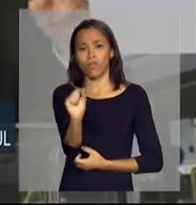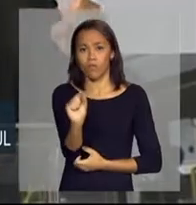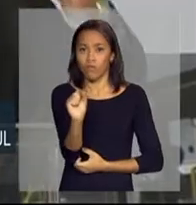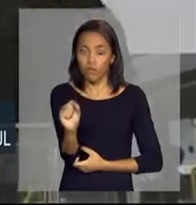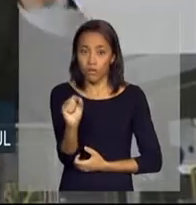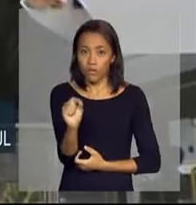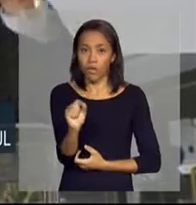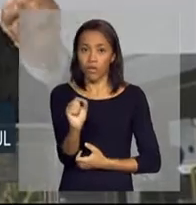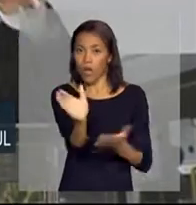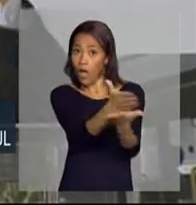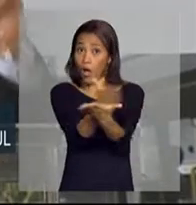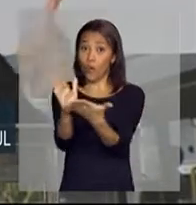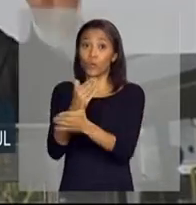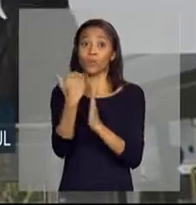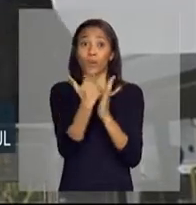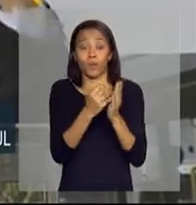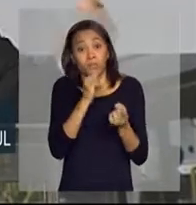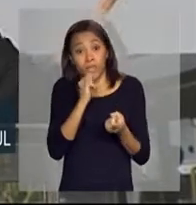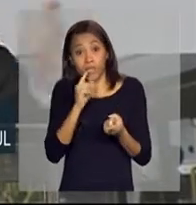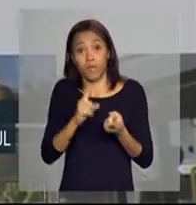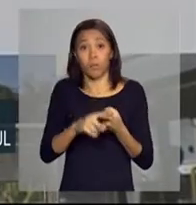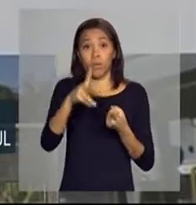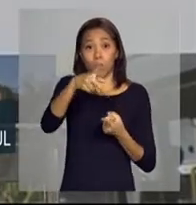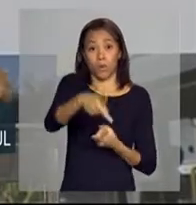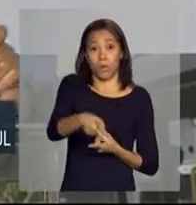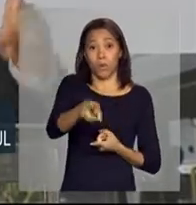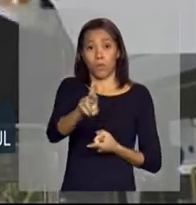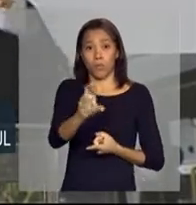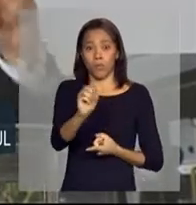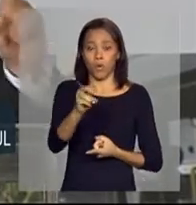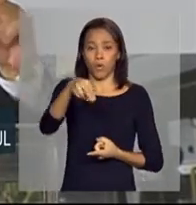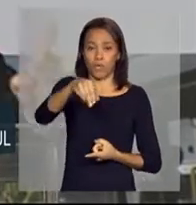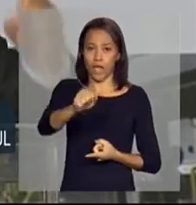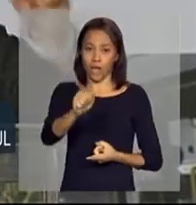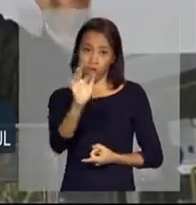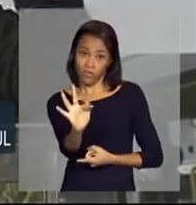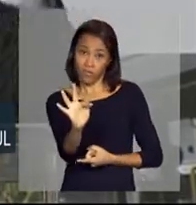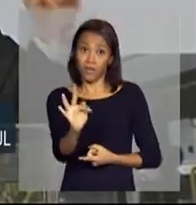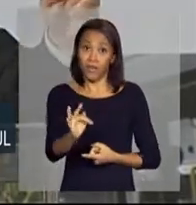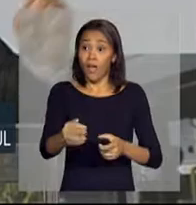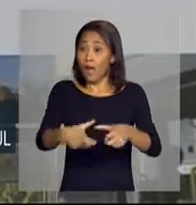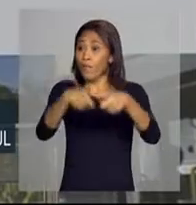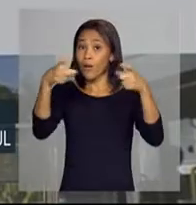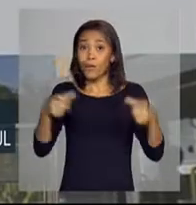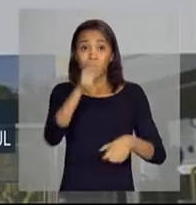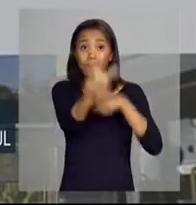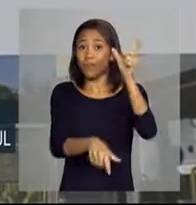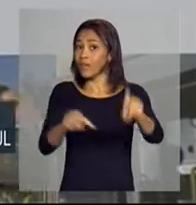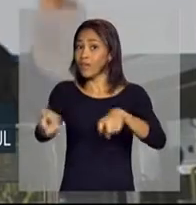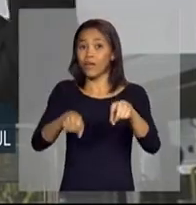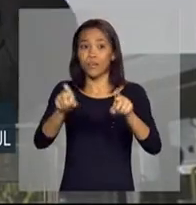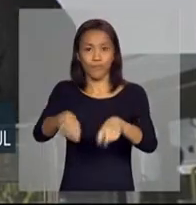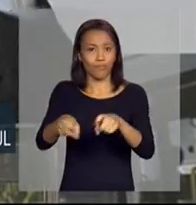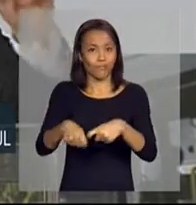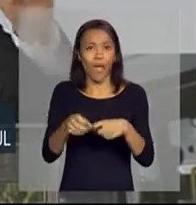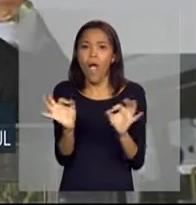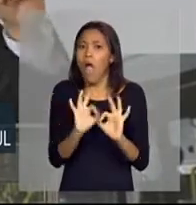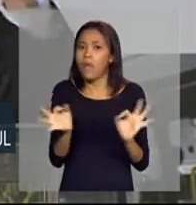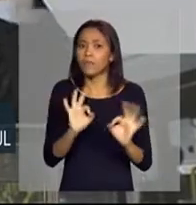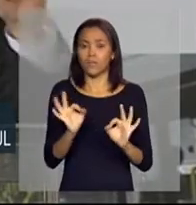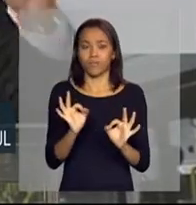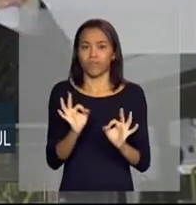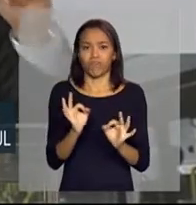a alguns programas como, por exemplo, Pronaf. Muito agricultor ainda não toma o Pronaf. Se